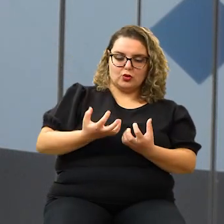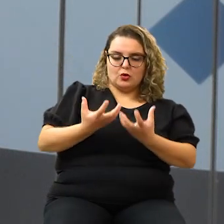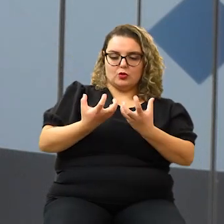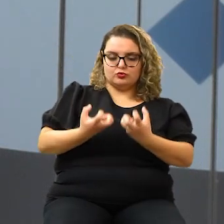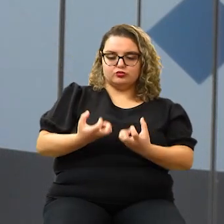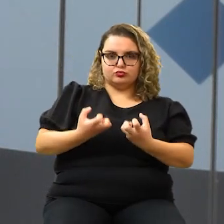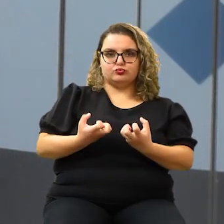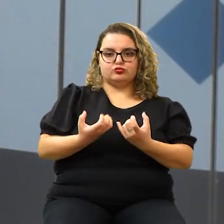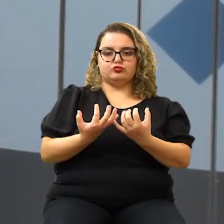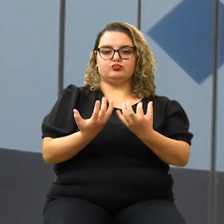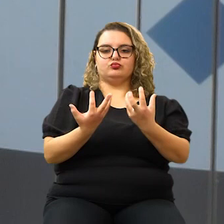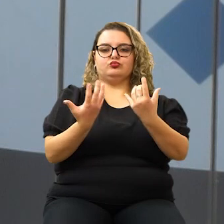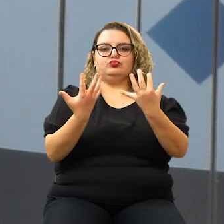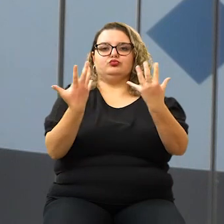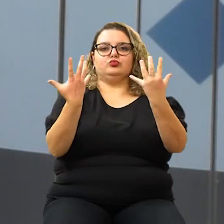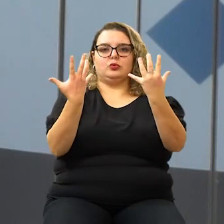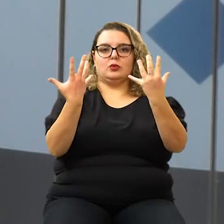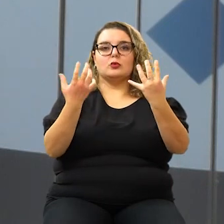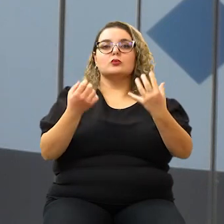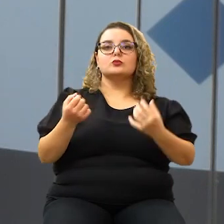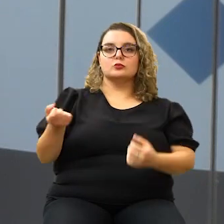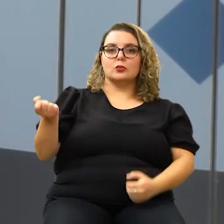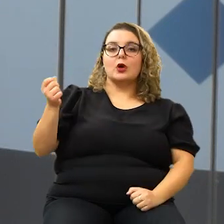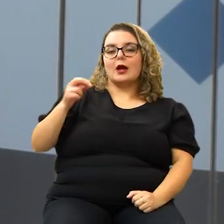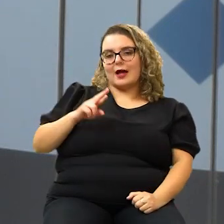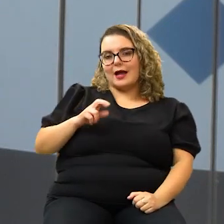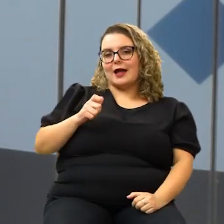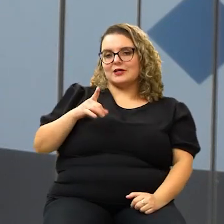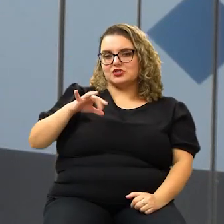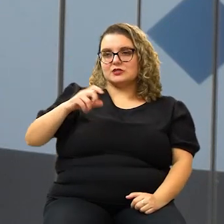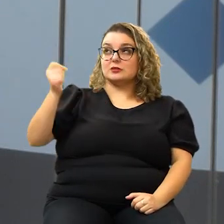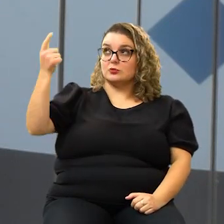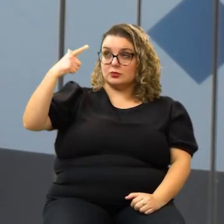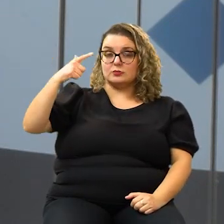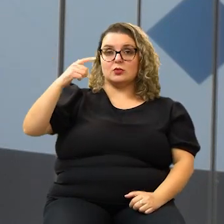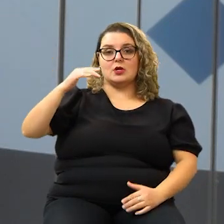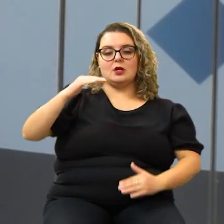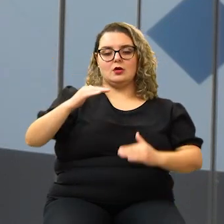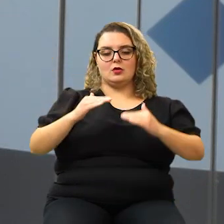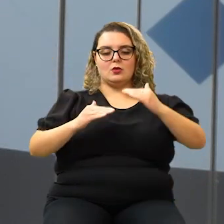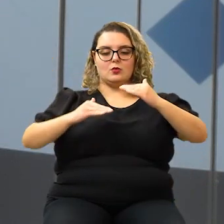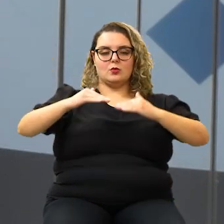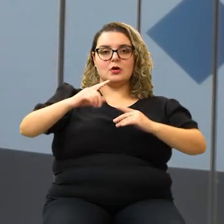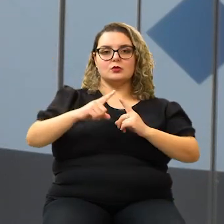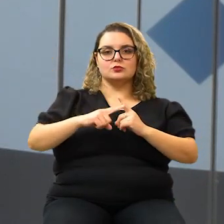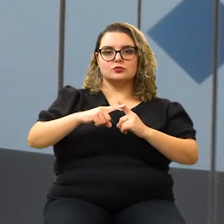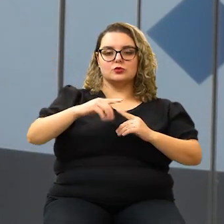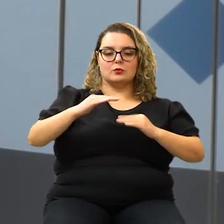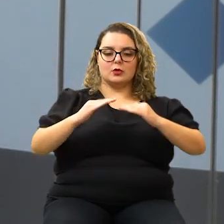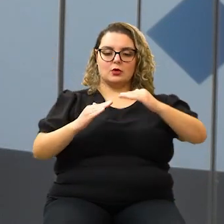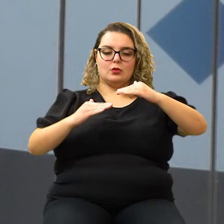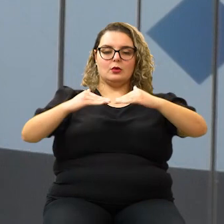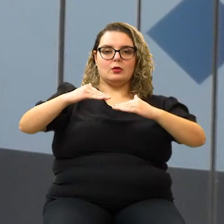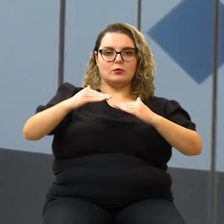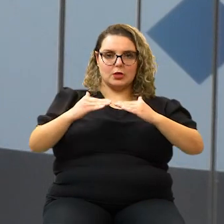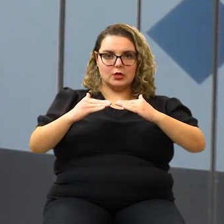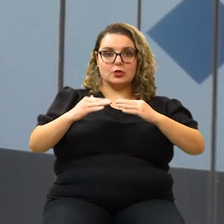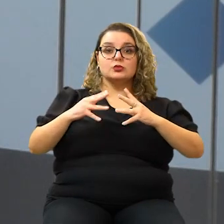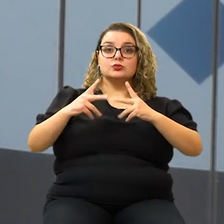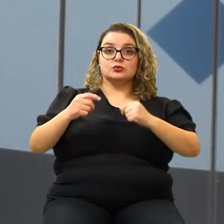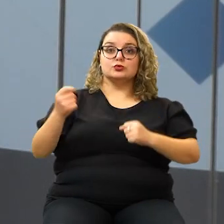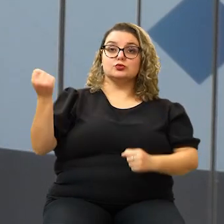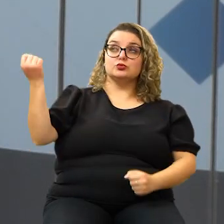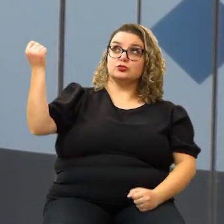Sol e ela emite de volta. E aí a gente tem o que a gente chama de equilíbrio térmico, né? Um balanço. Toda energia